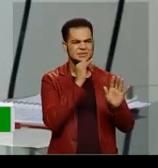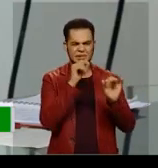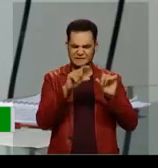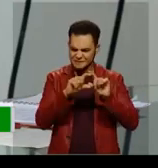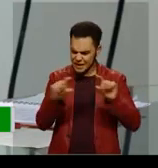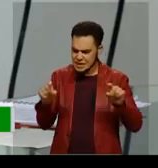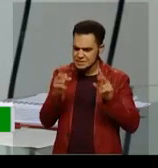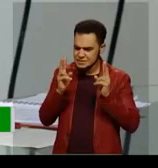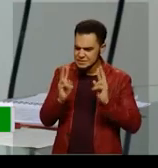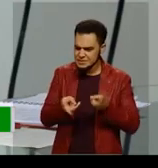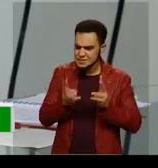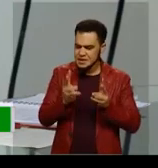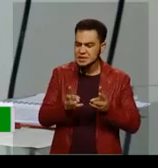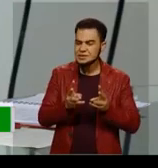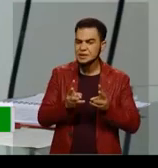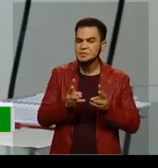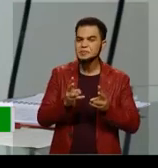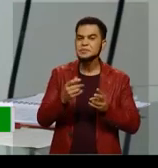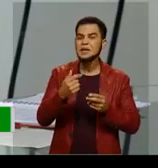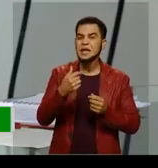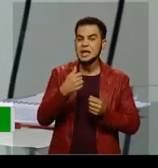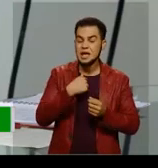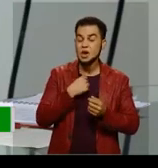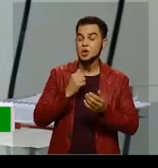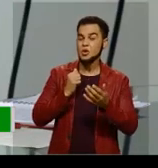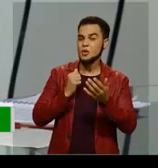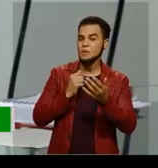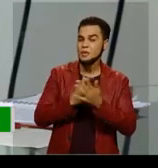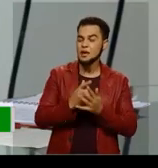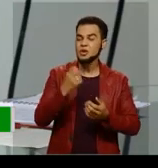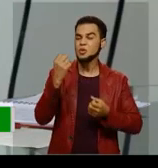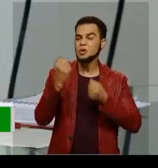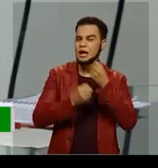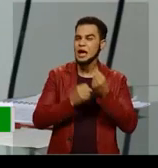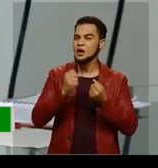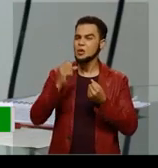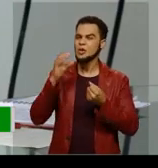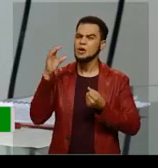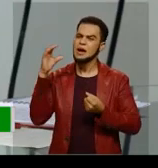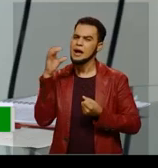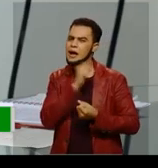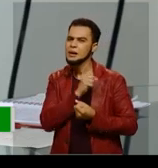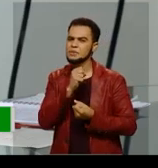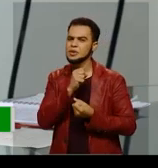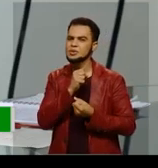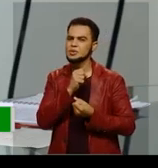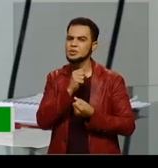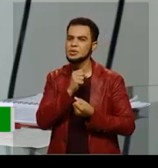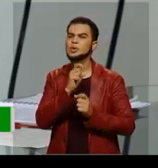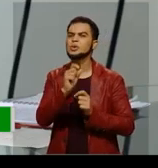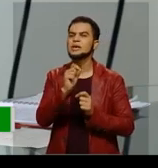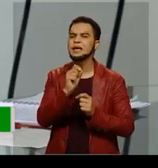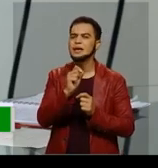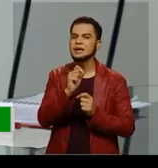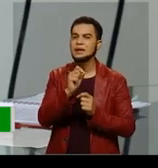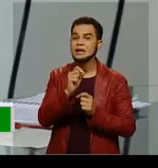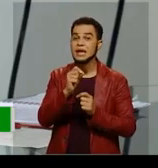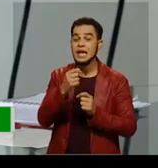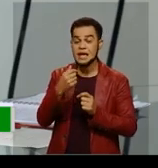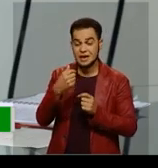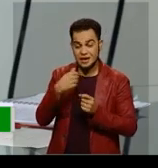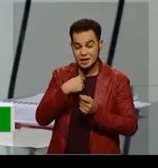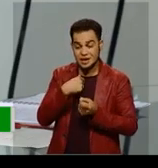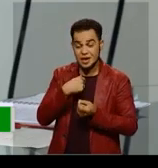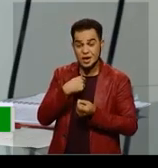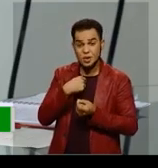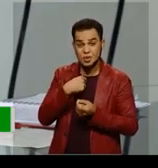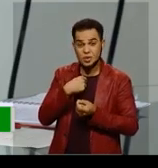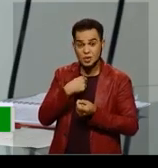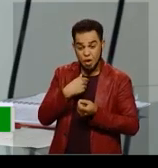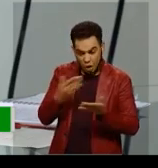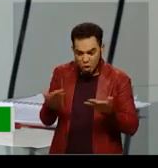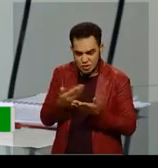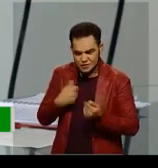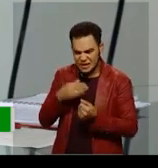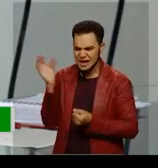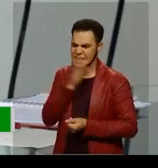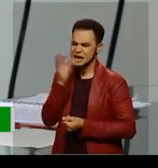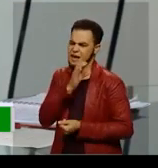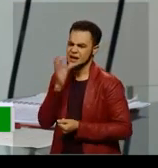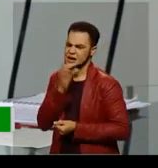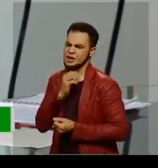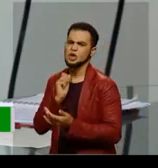ligado ao verbo comprar, eu comprei. Foi a rapidez de comprar o carro? Então